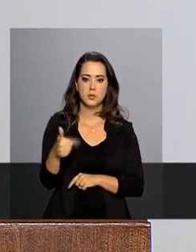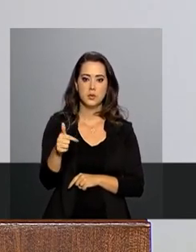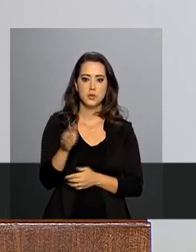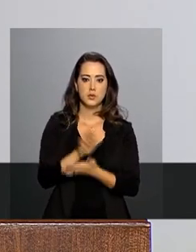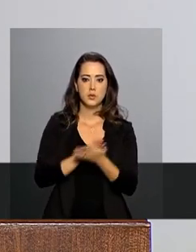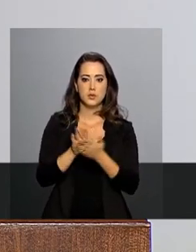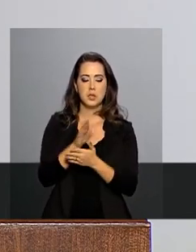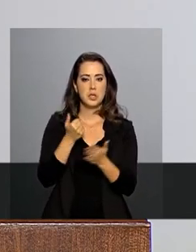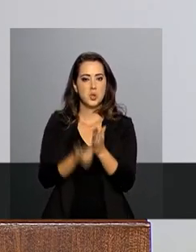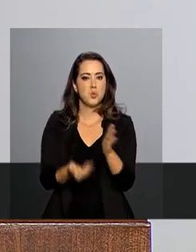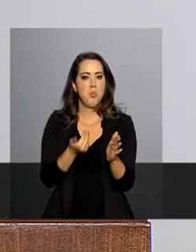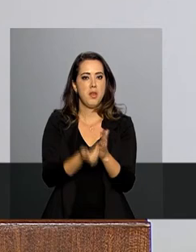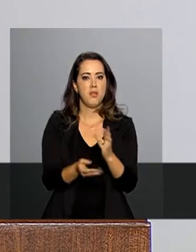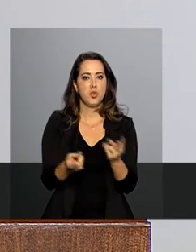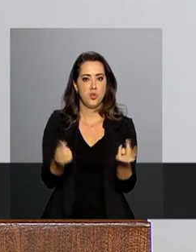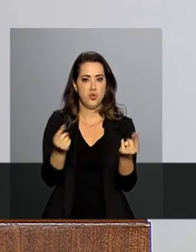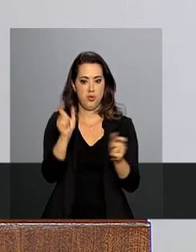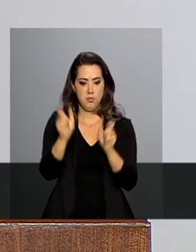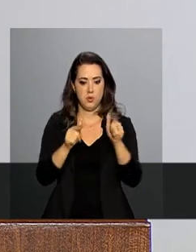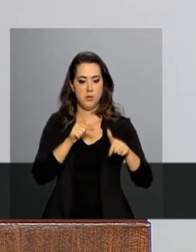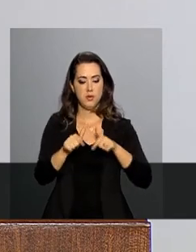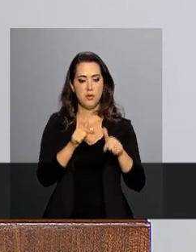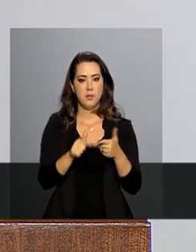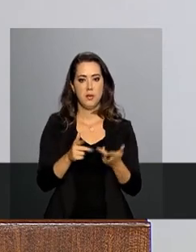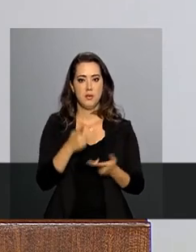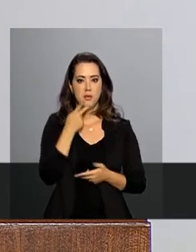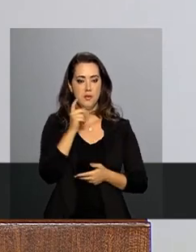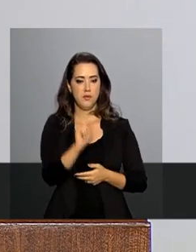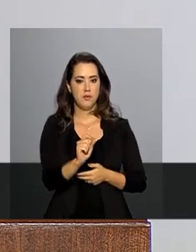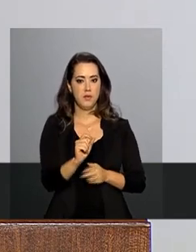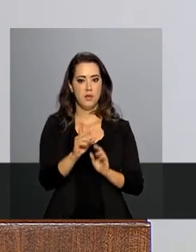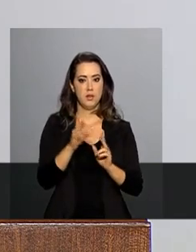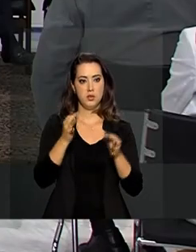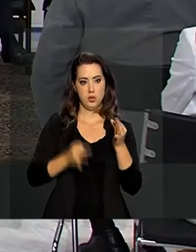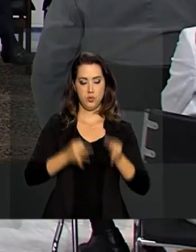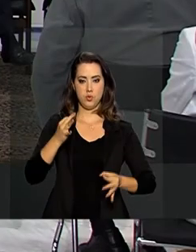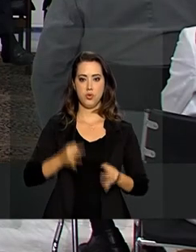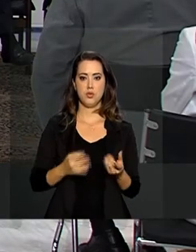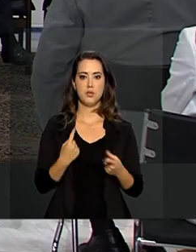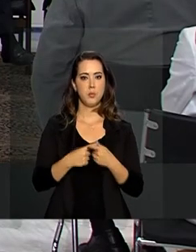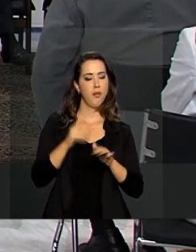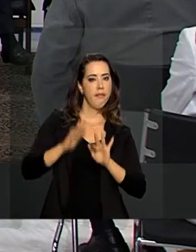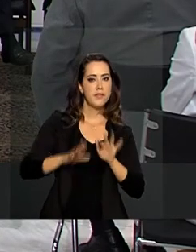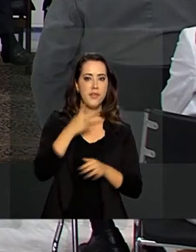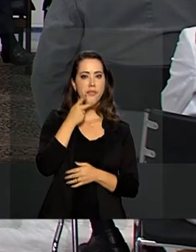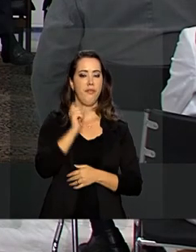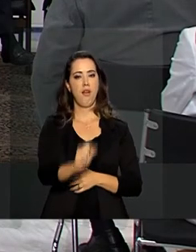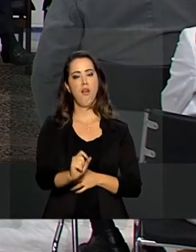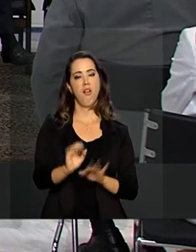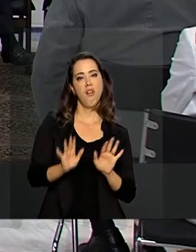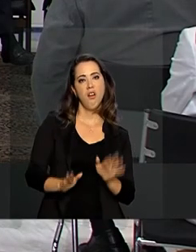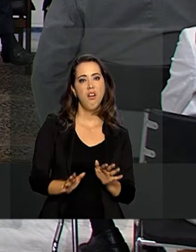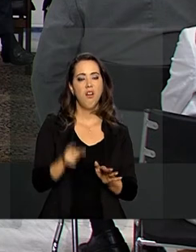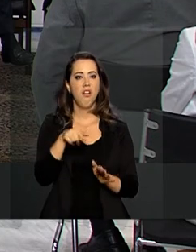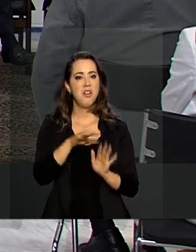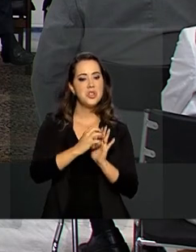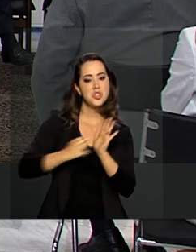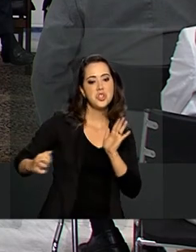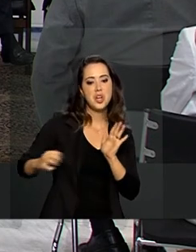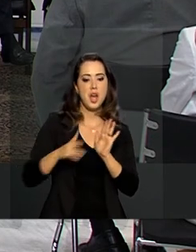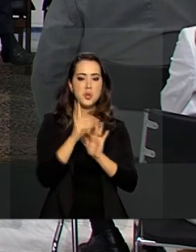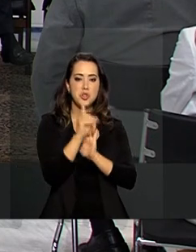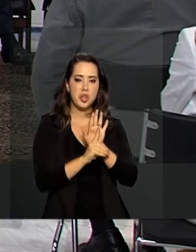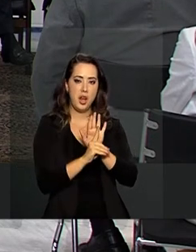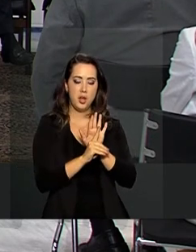nenhum prejuízo para o trabalhador em matéria jurídica porque de vez em quando deverá tirar aí o direito